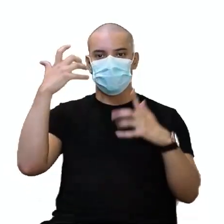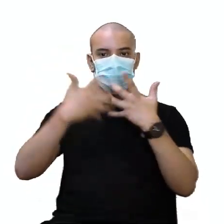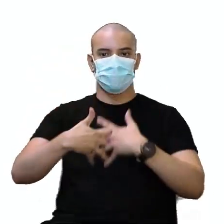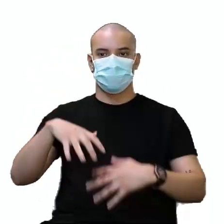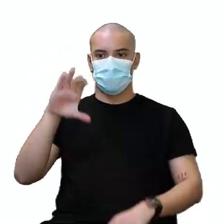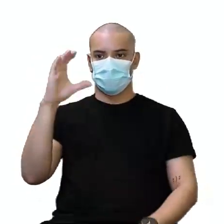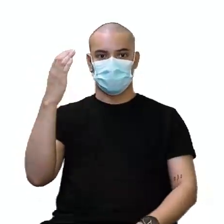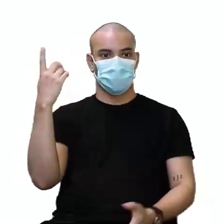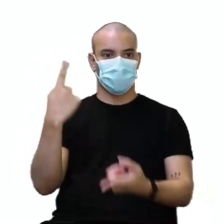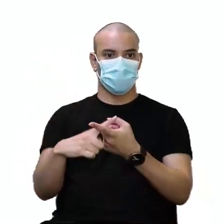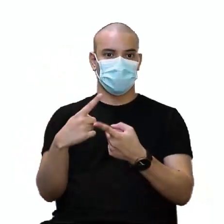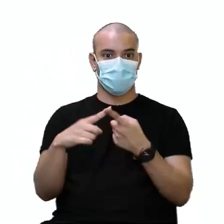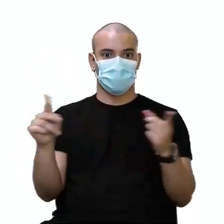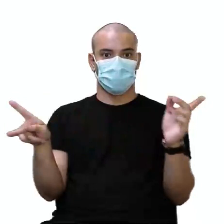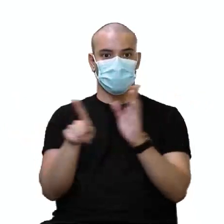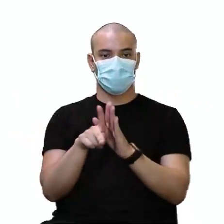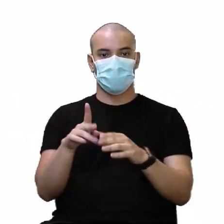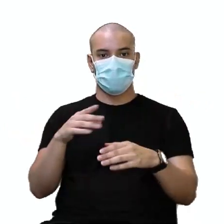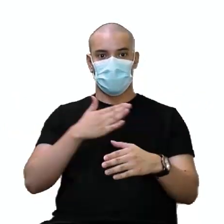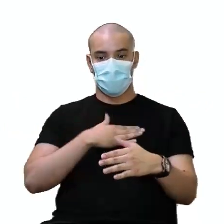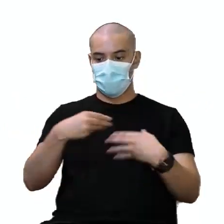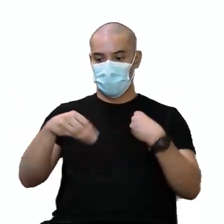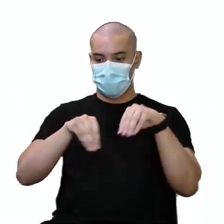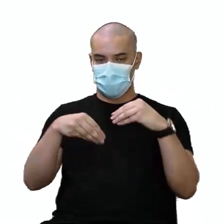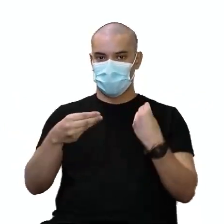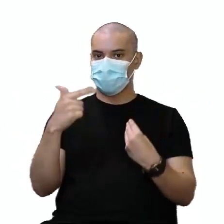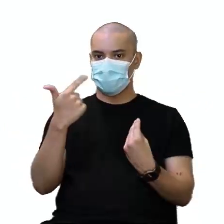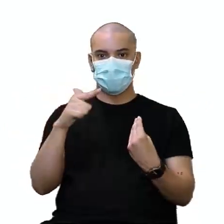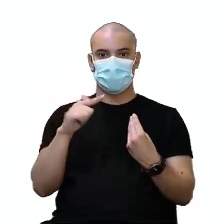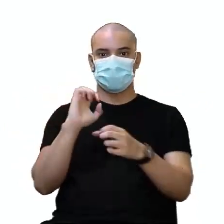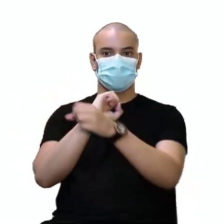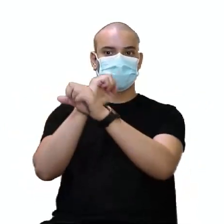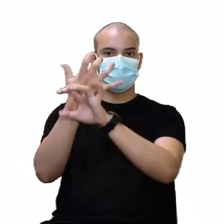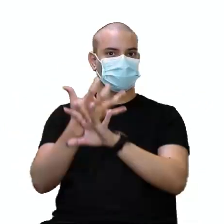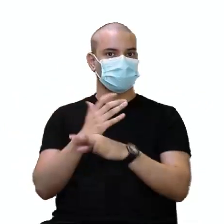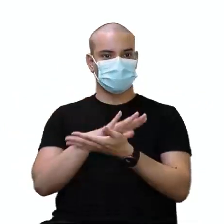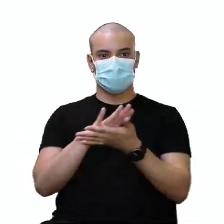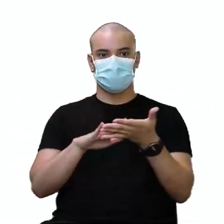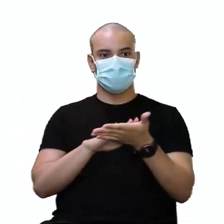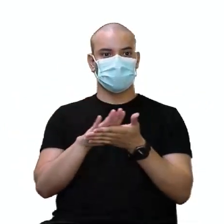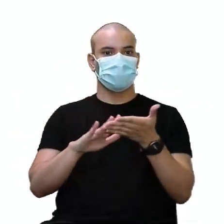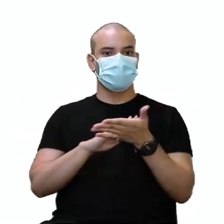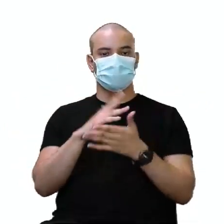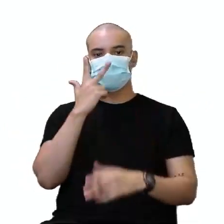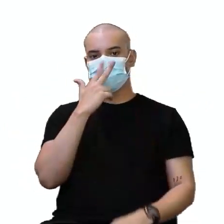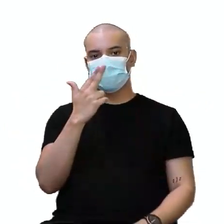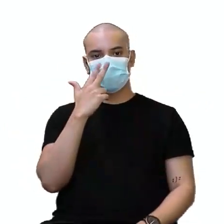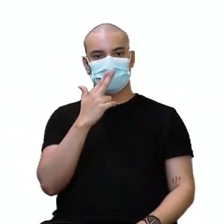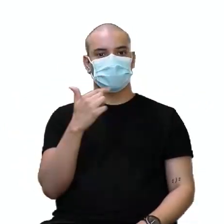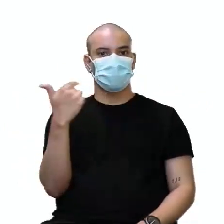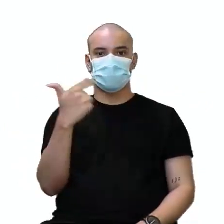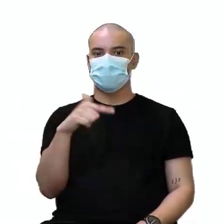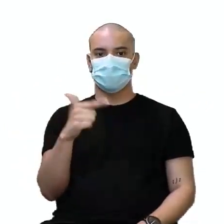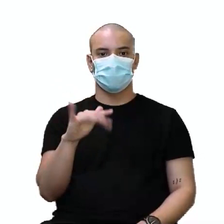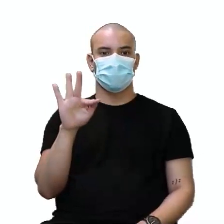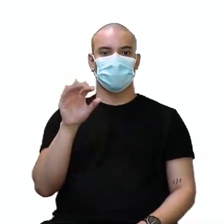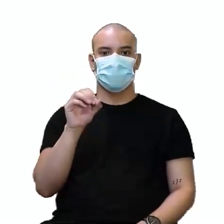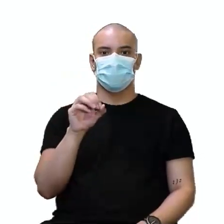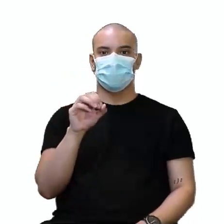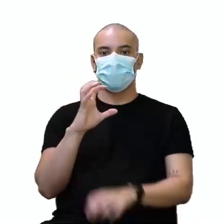Esses organismos de corpo mole, sem estruturas esqueléticas, normalmente não